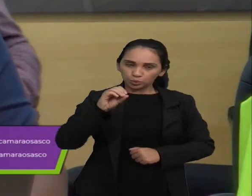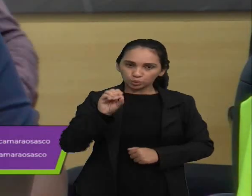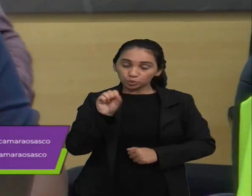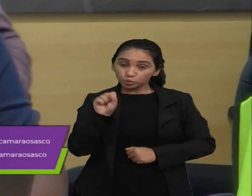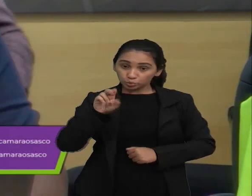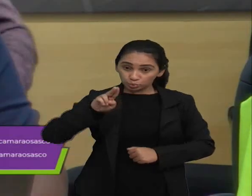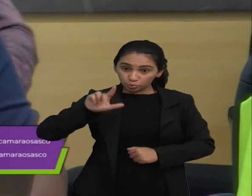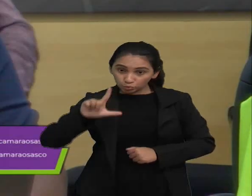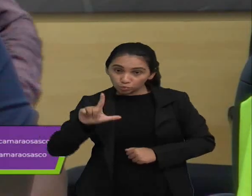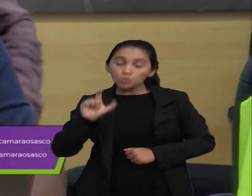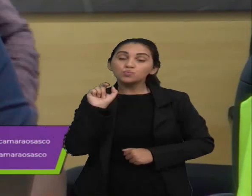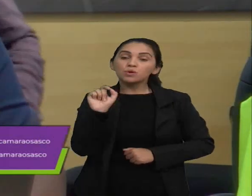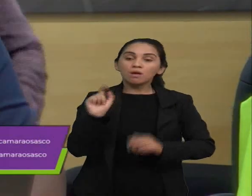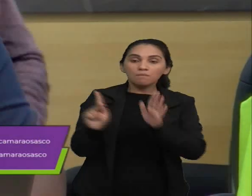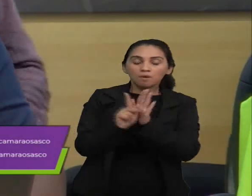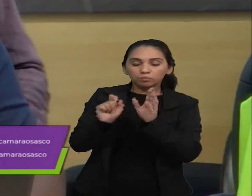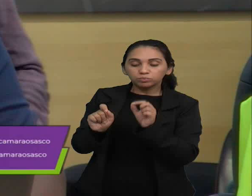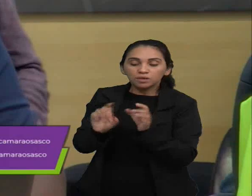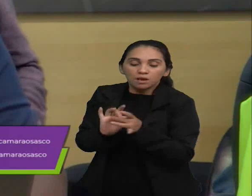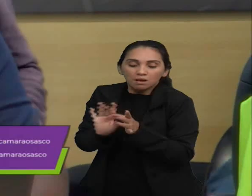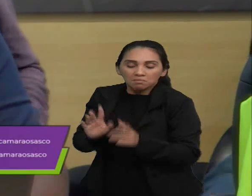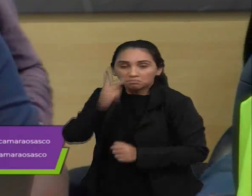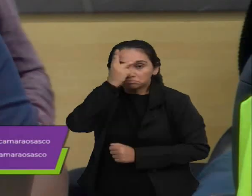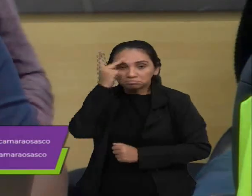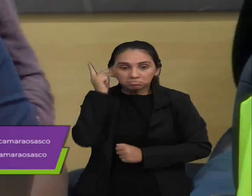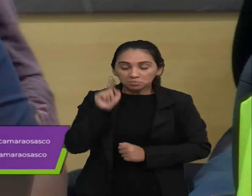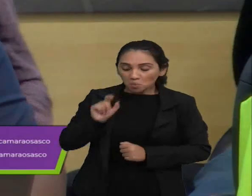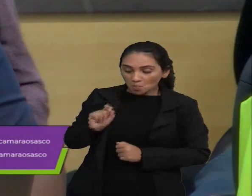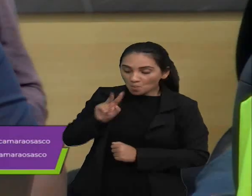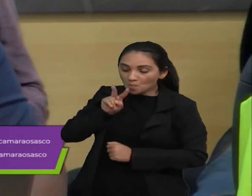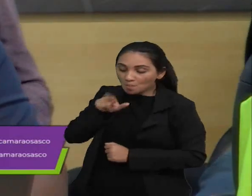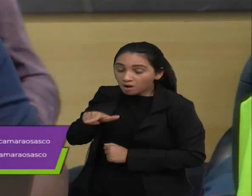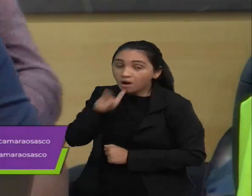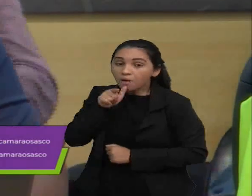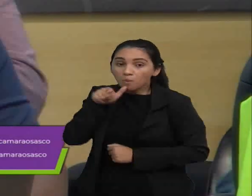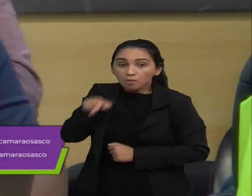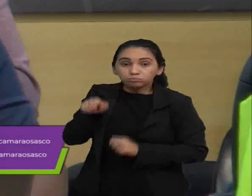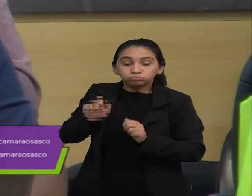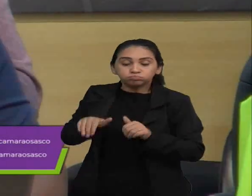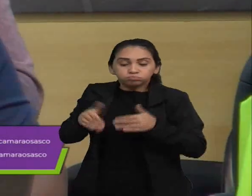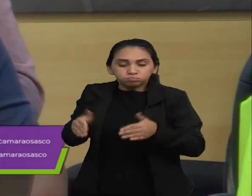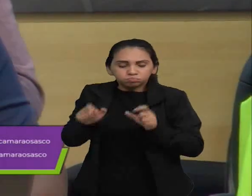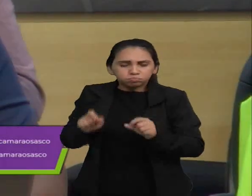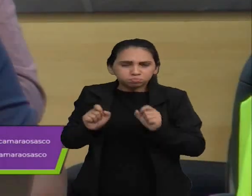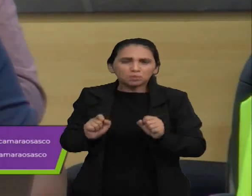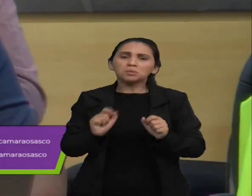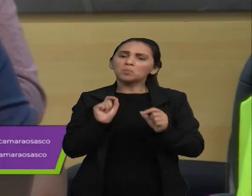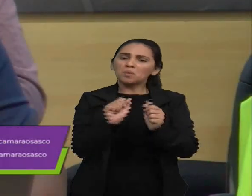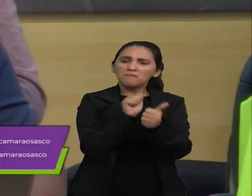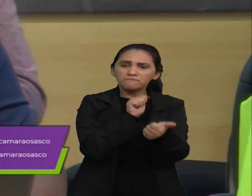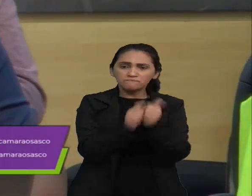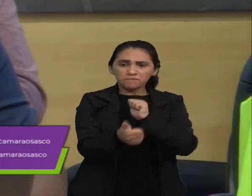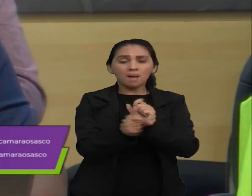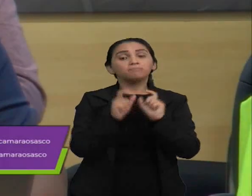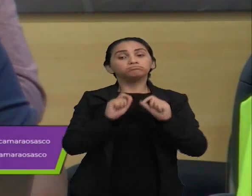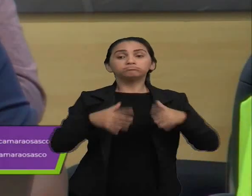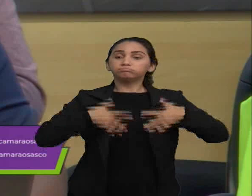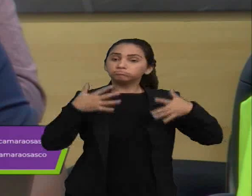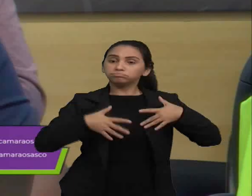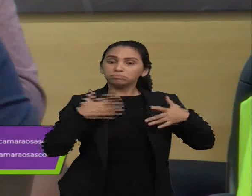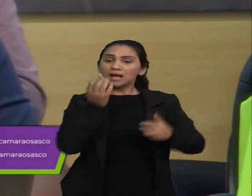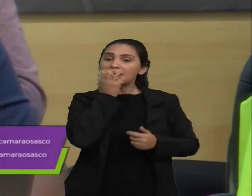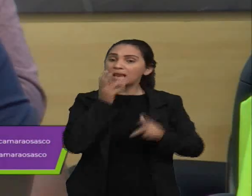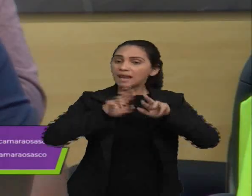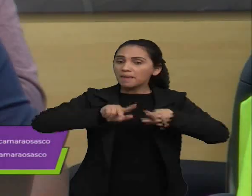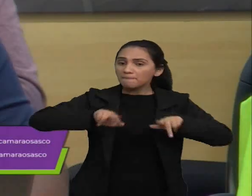Isso garante o acesso básico à população, incentiva a prática de esportes, facilita o passeio com animais